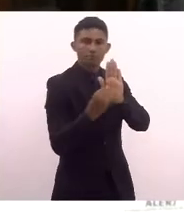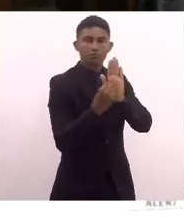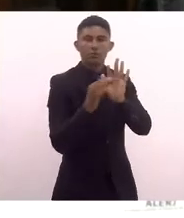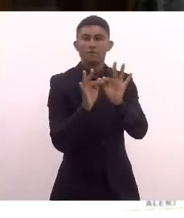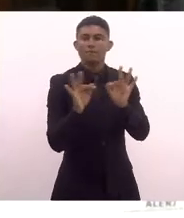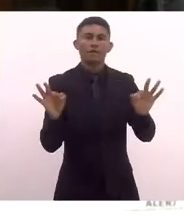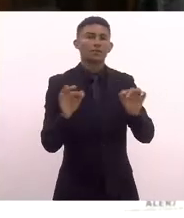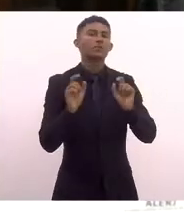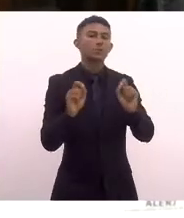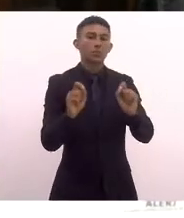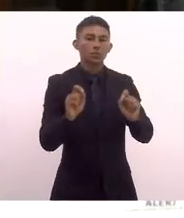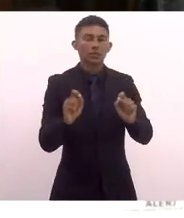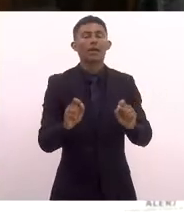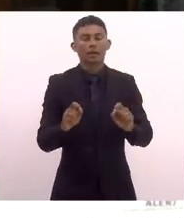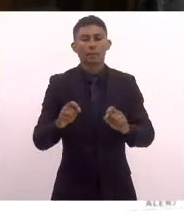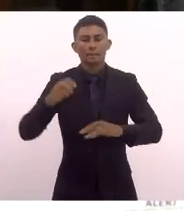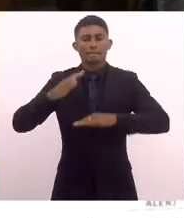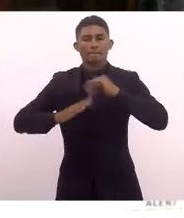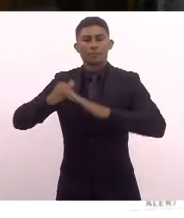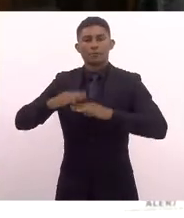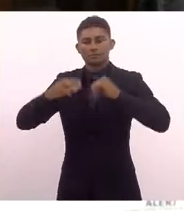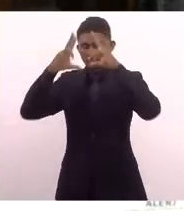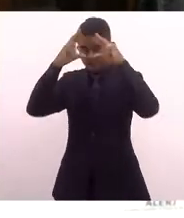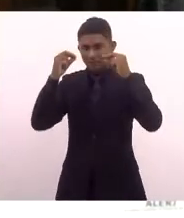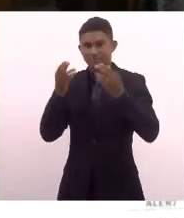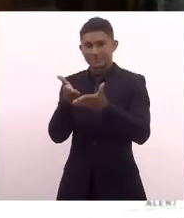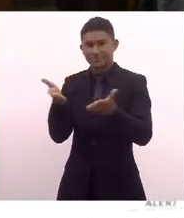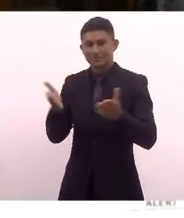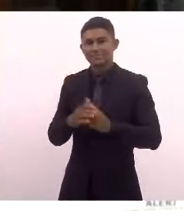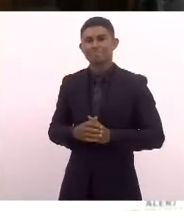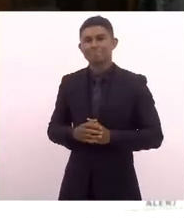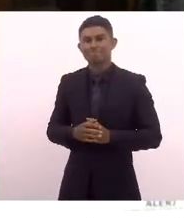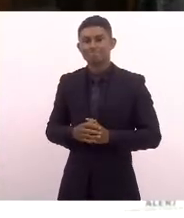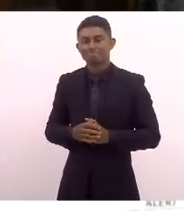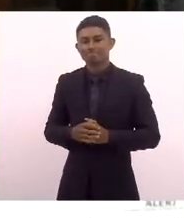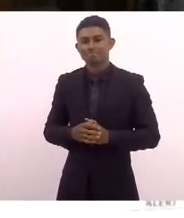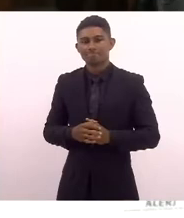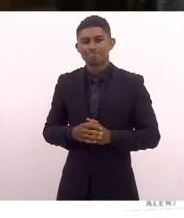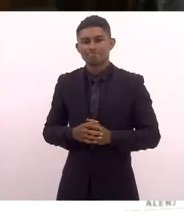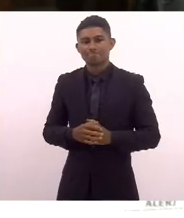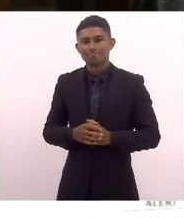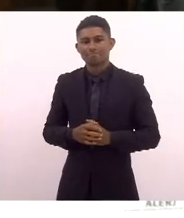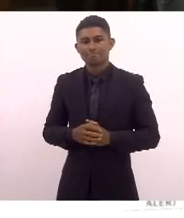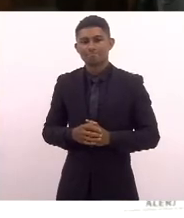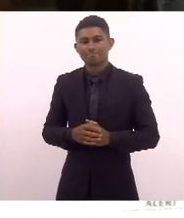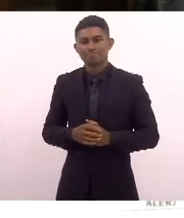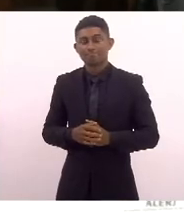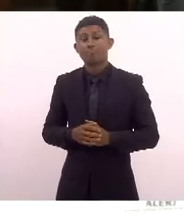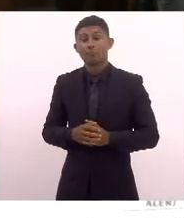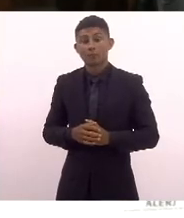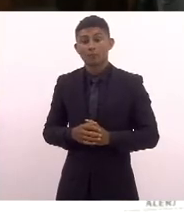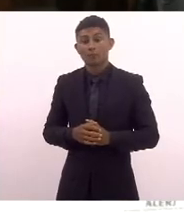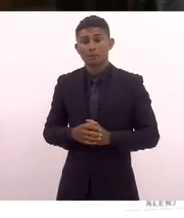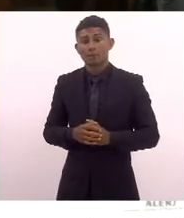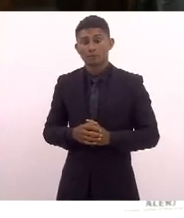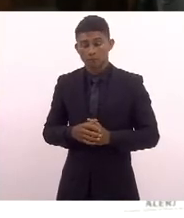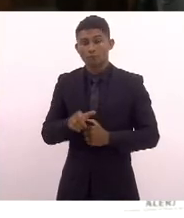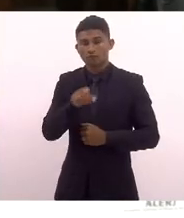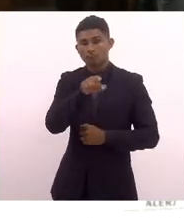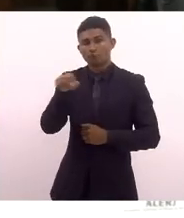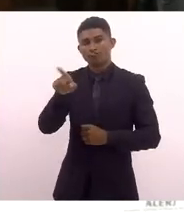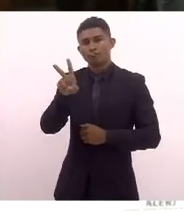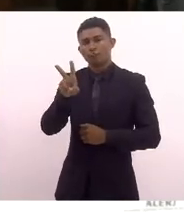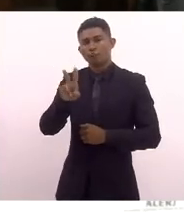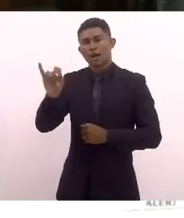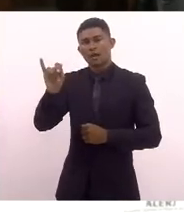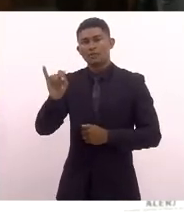que o profissional de enfermagem ele terá na sua... Ele estará, junto